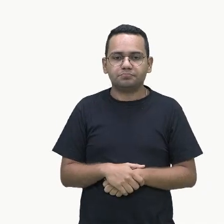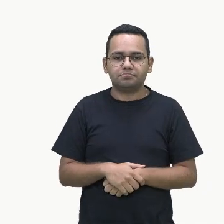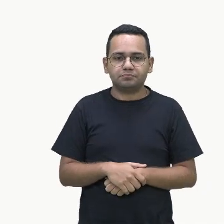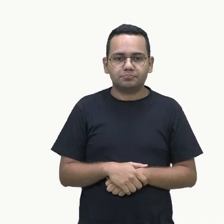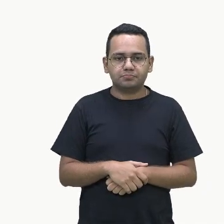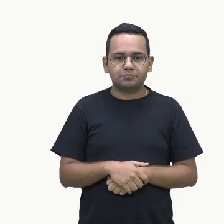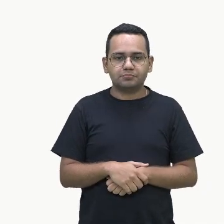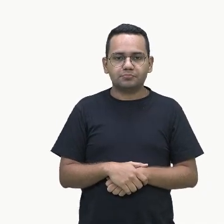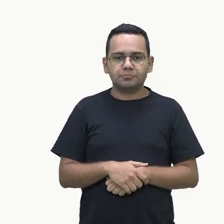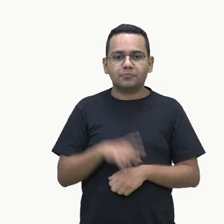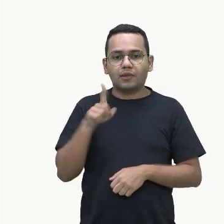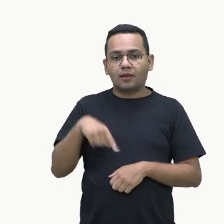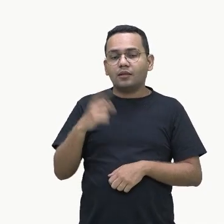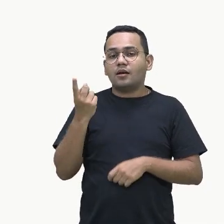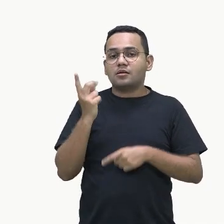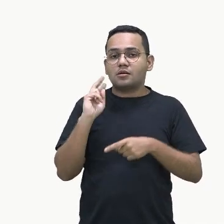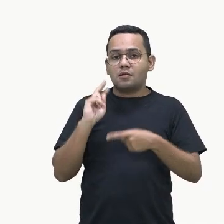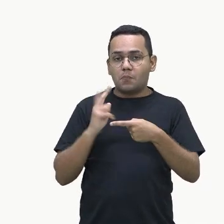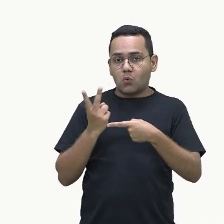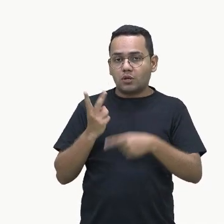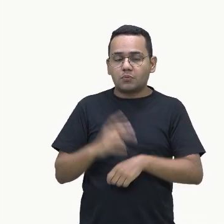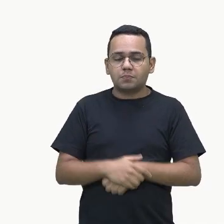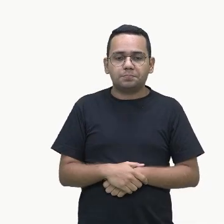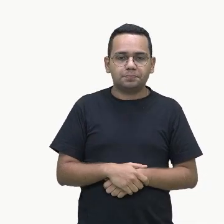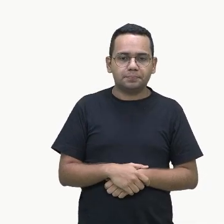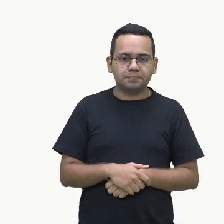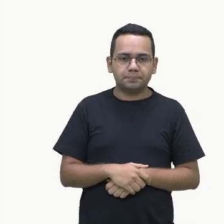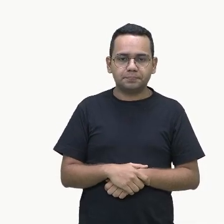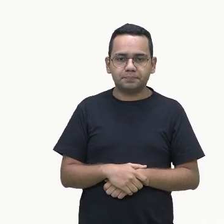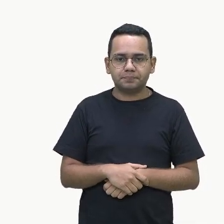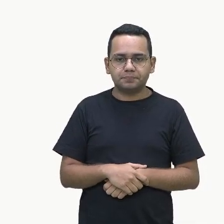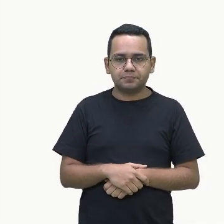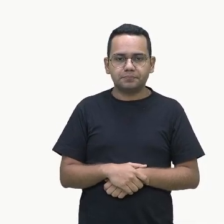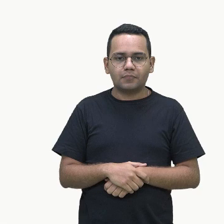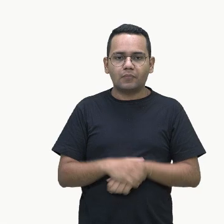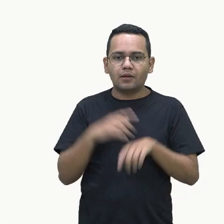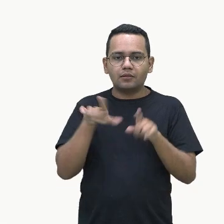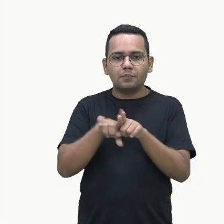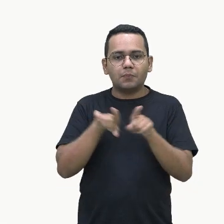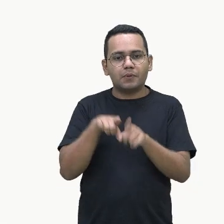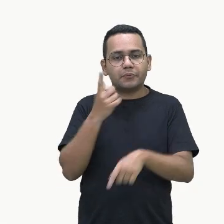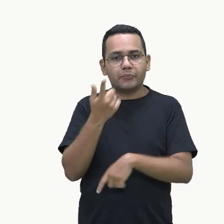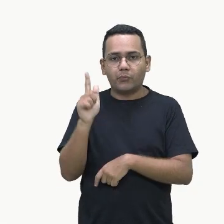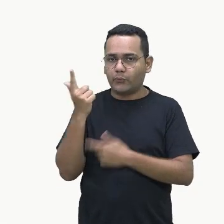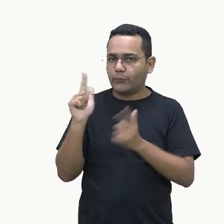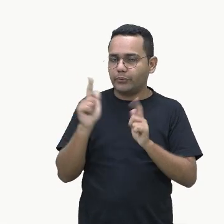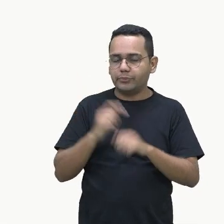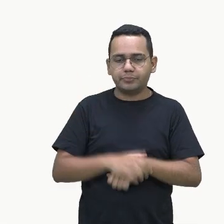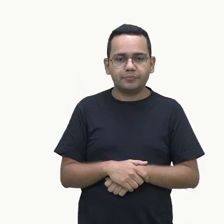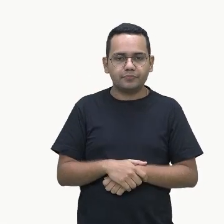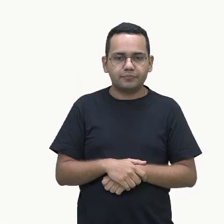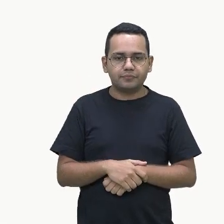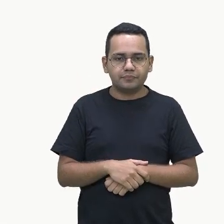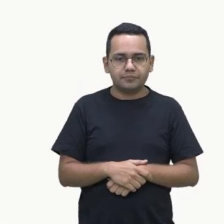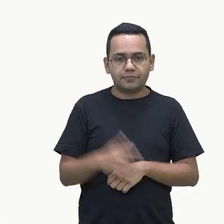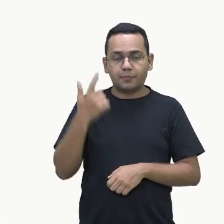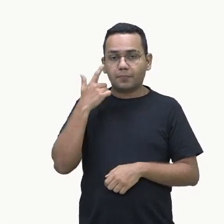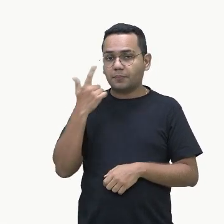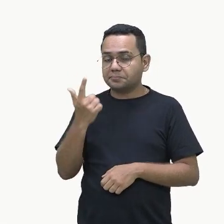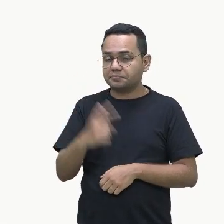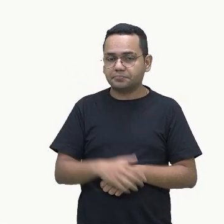minha hipotenusa. E a mesma coisa vale para os outros, tá? Ó, aqui, ó, eu vou ter, ó,